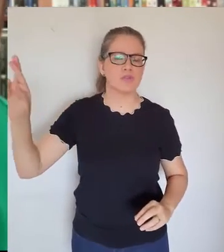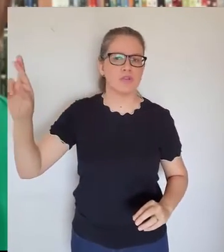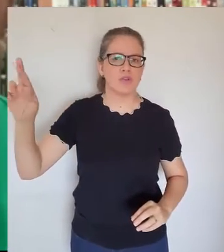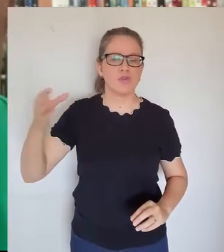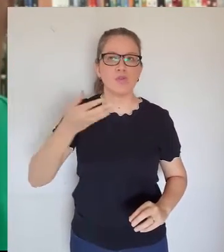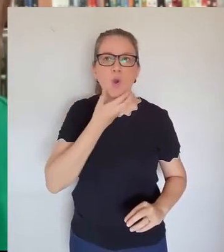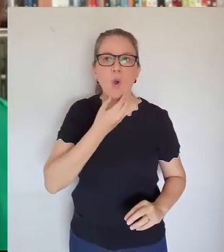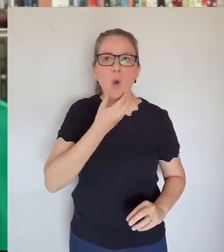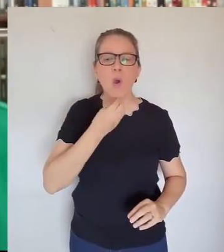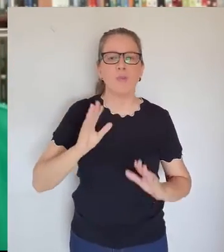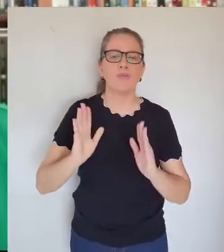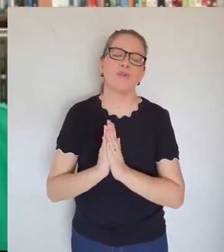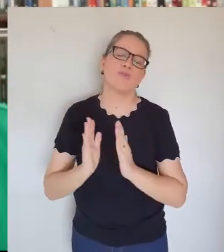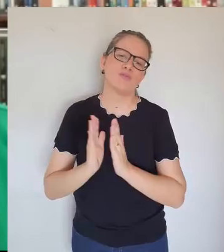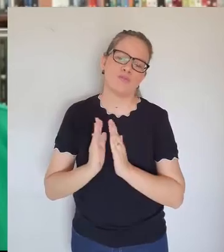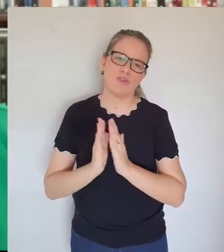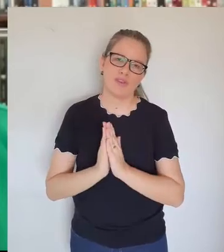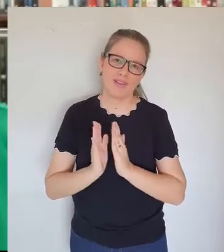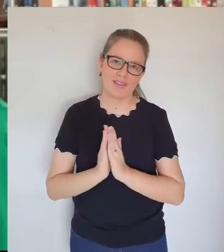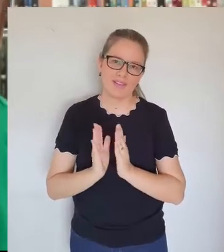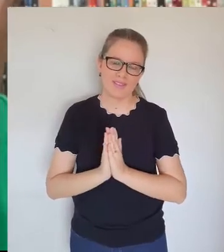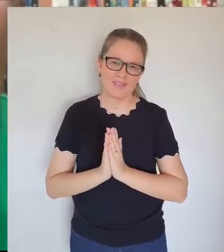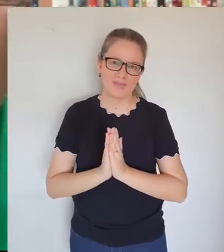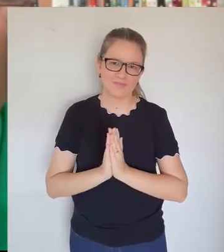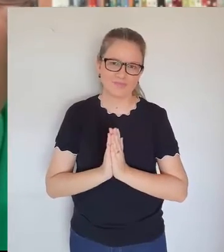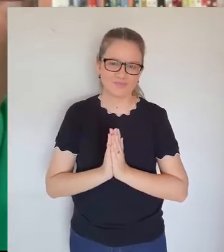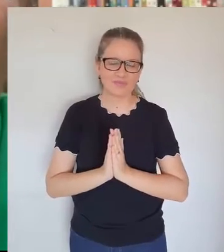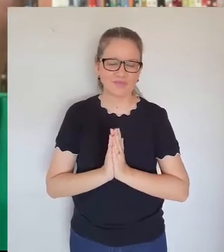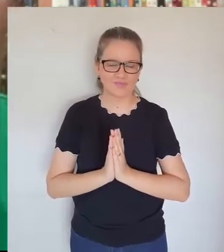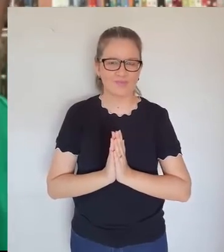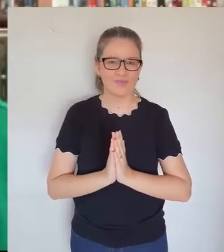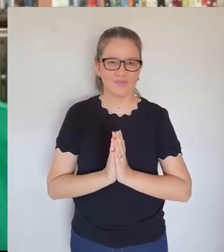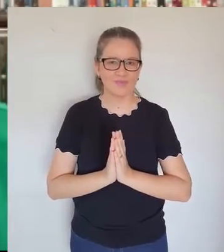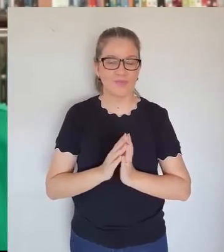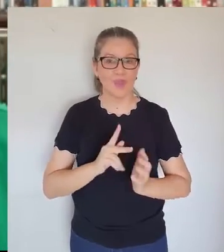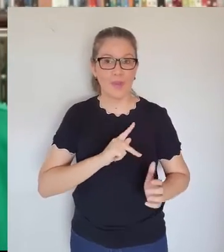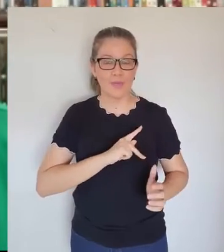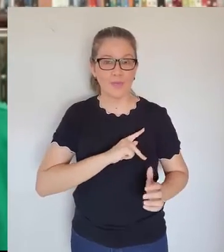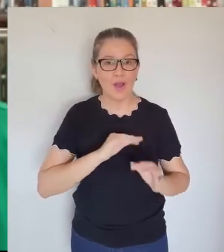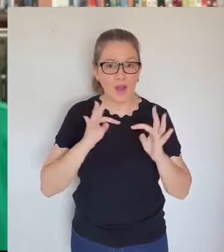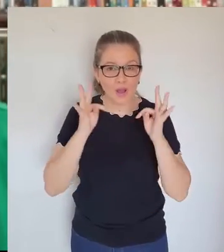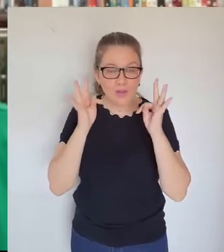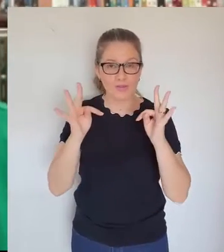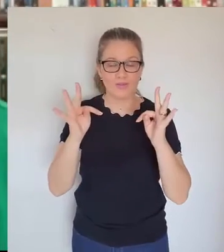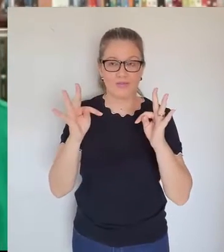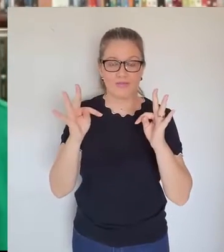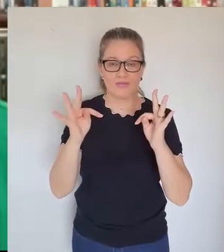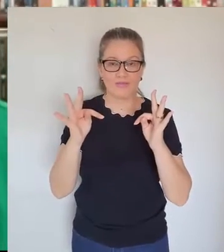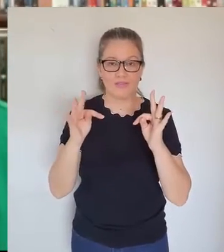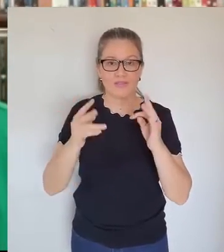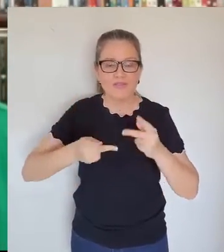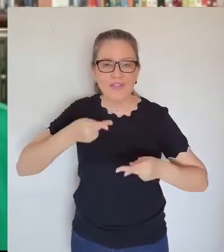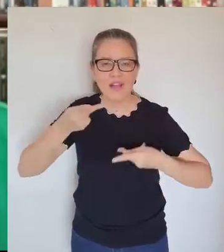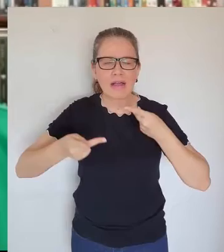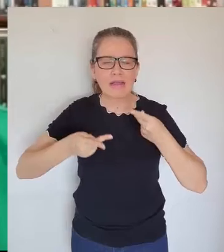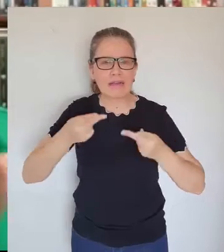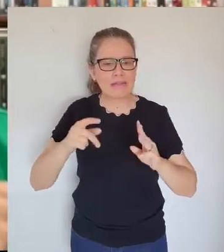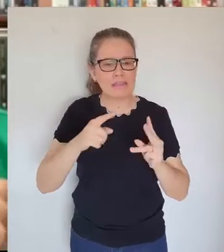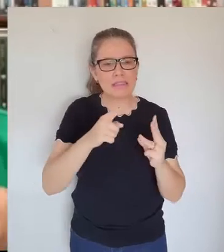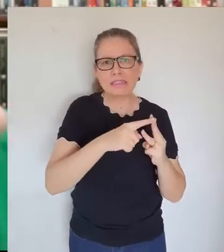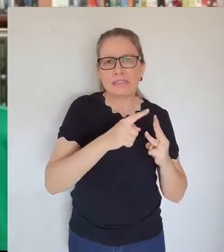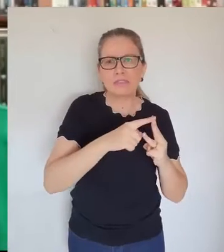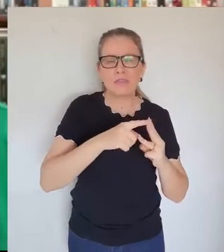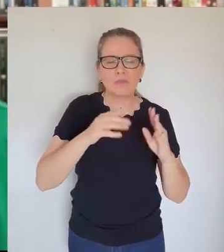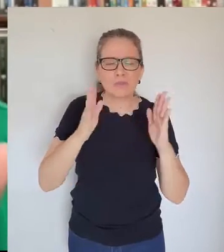e homem de oração. Homem de oração. Paulo diz que dá testemunho do tanto que ele orava por